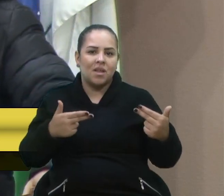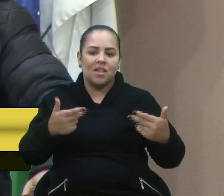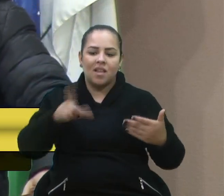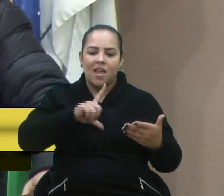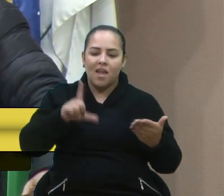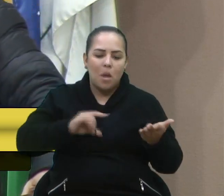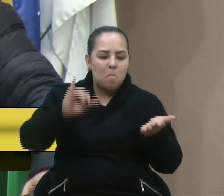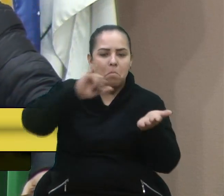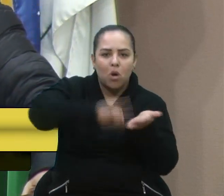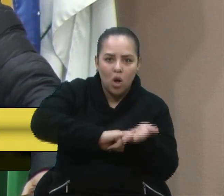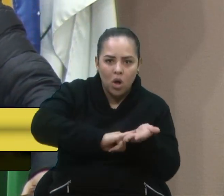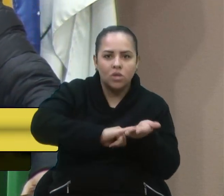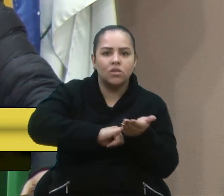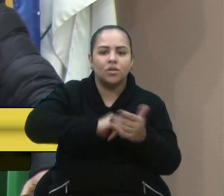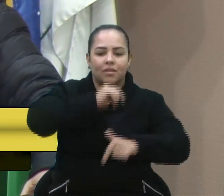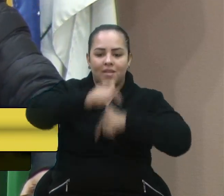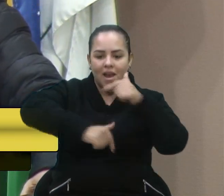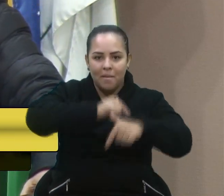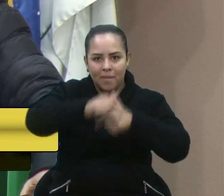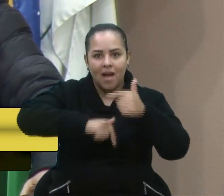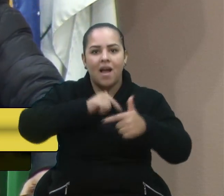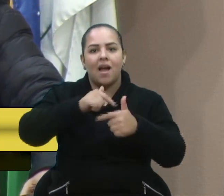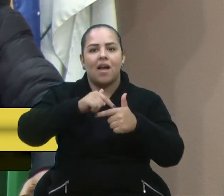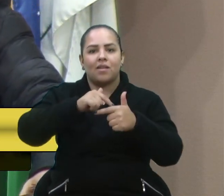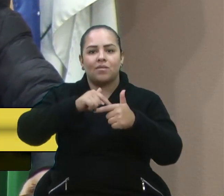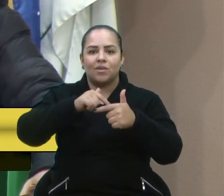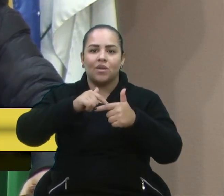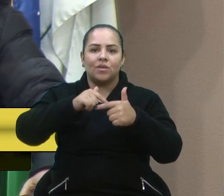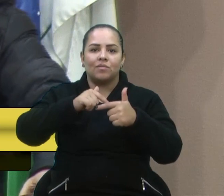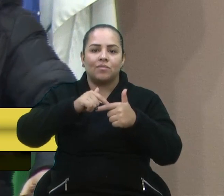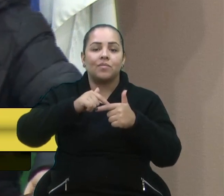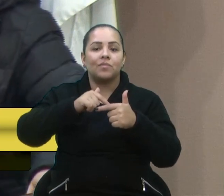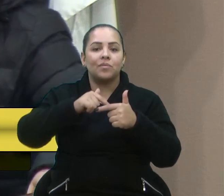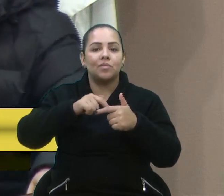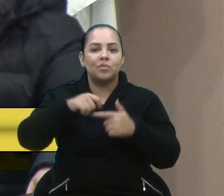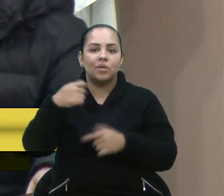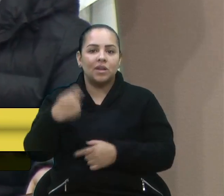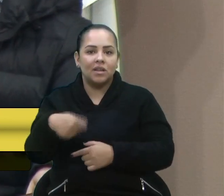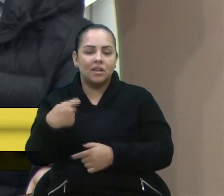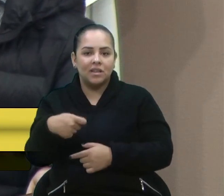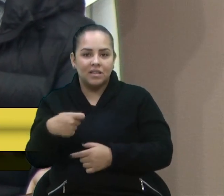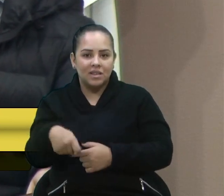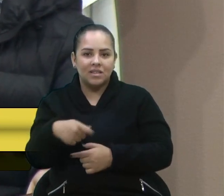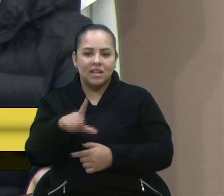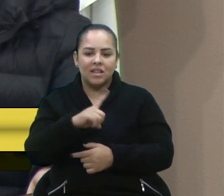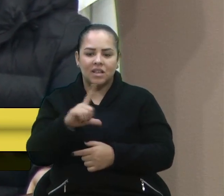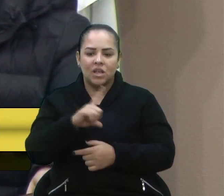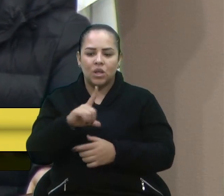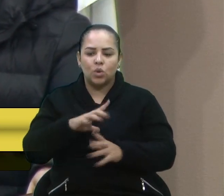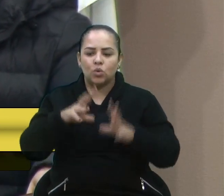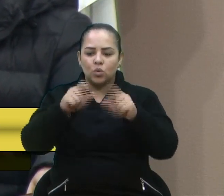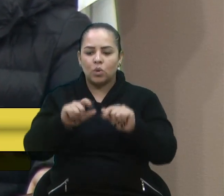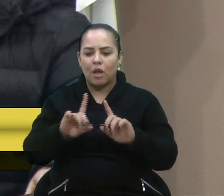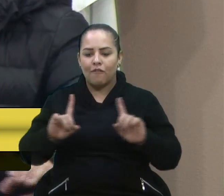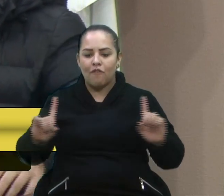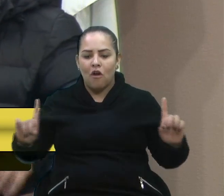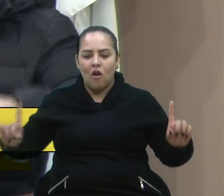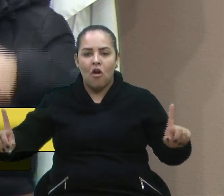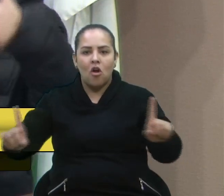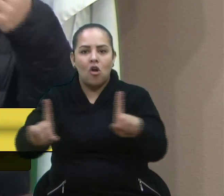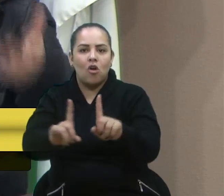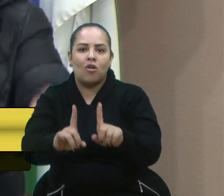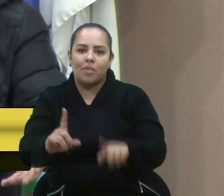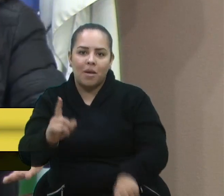mas muitas vezes mesmo, gerando insegurança por tudo aquilo que envolve o cinturão desses prédios abandonados. Então, em vez de